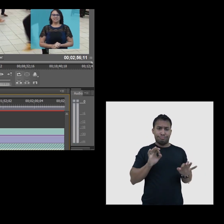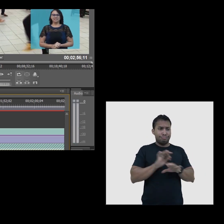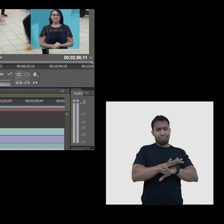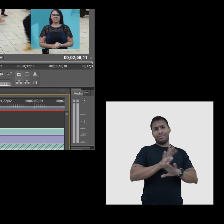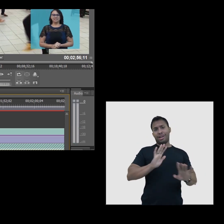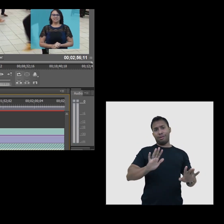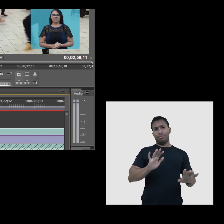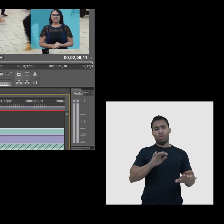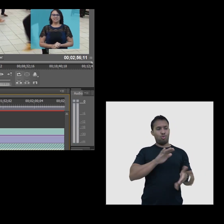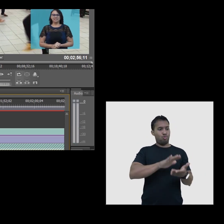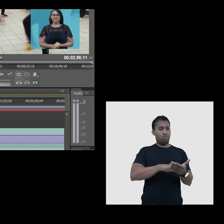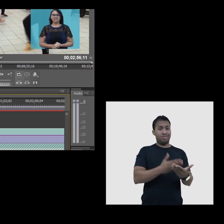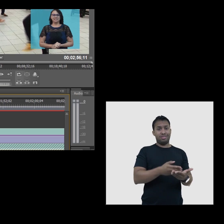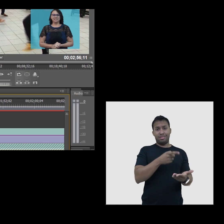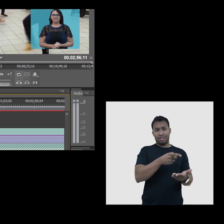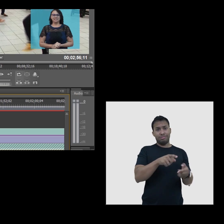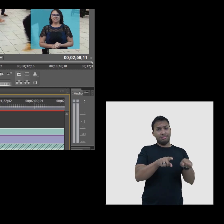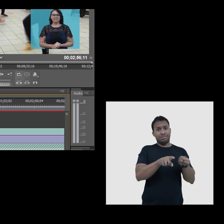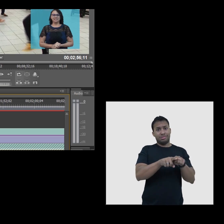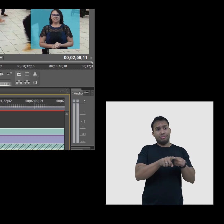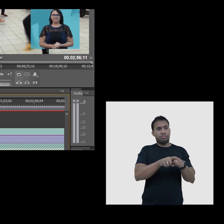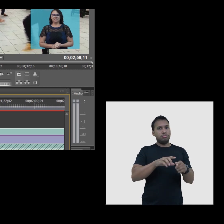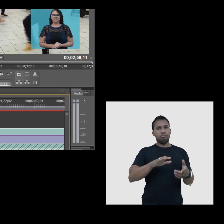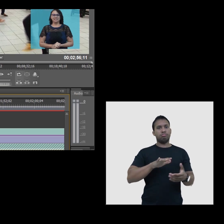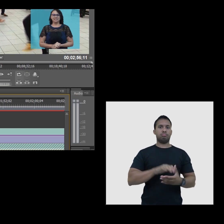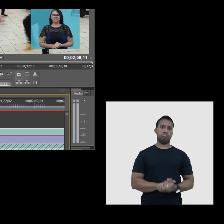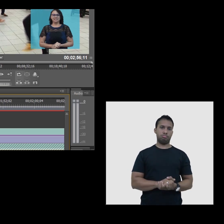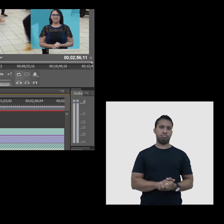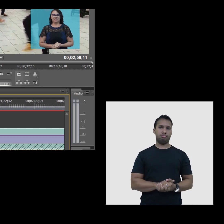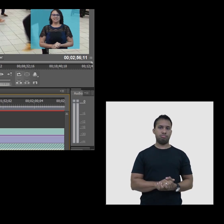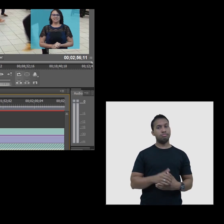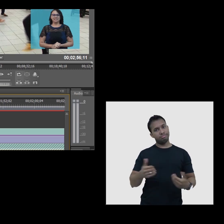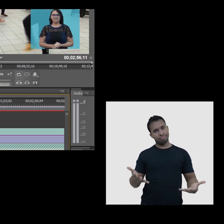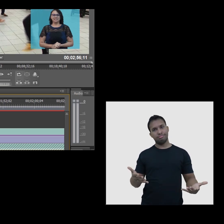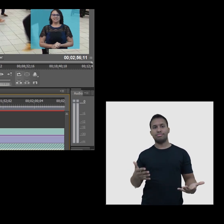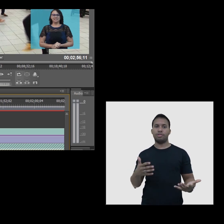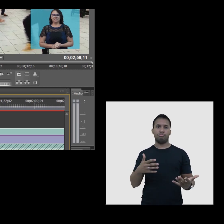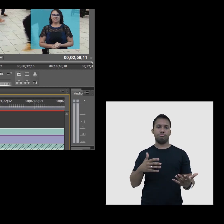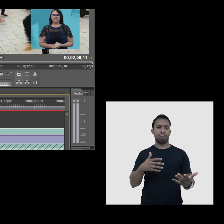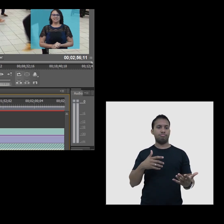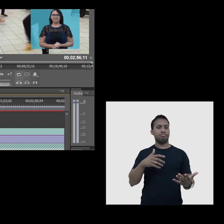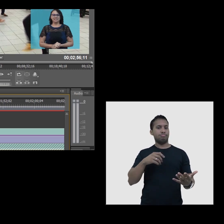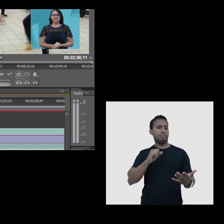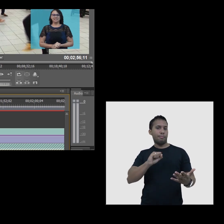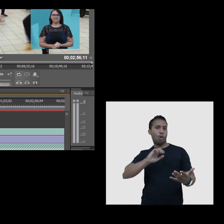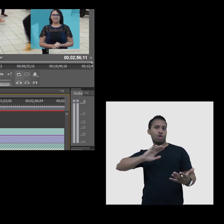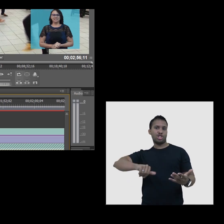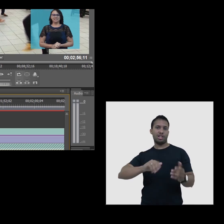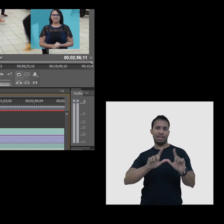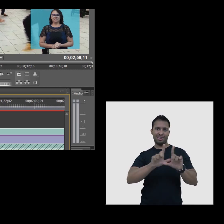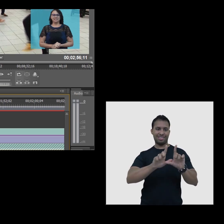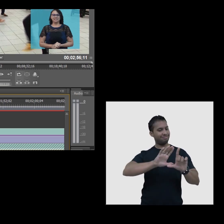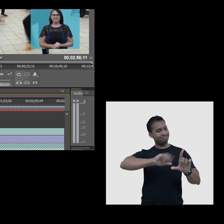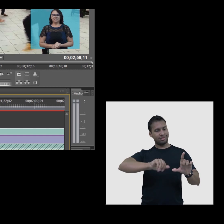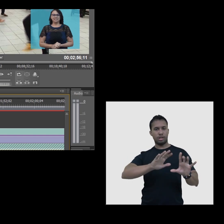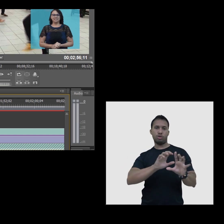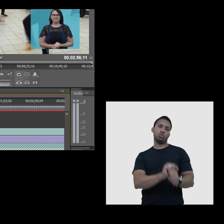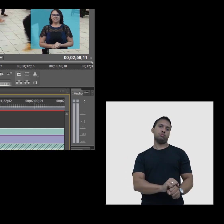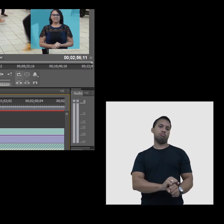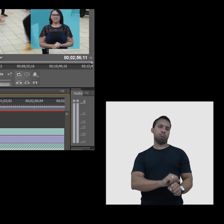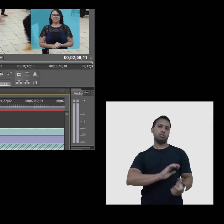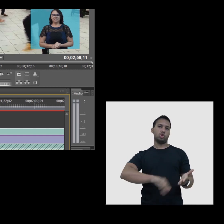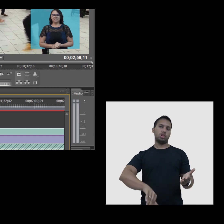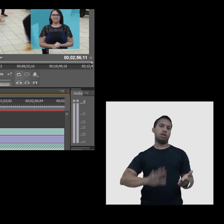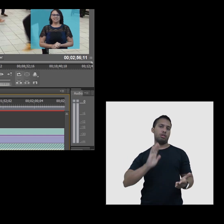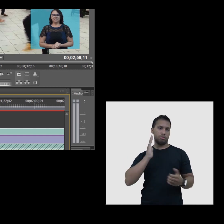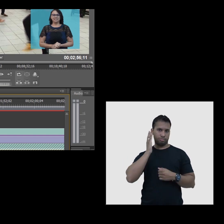intérprete, né? Já acabou a fala do narrador, o intérprete ele para com a tradução, né? Então a partir daqui a gente vai